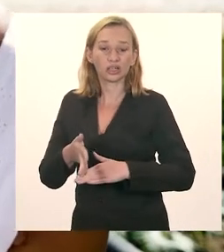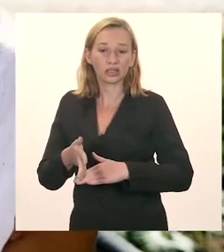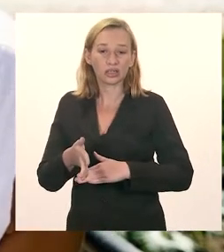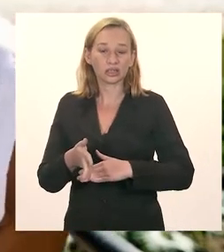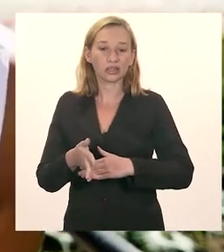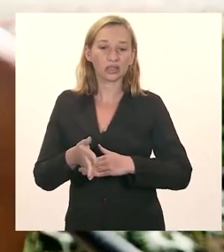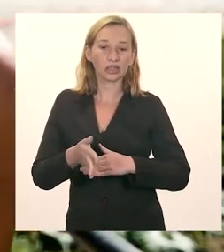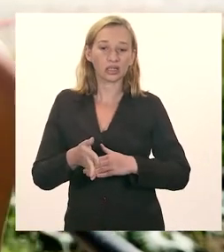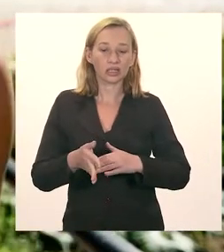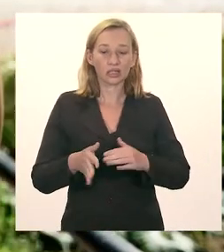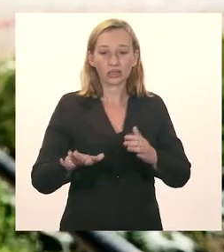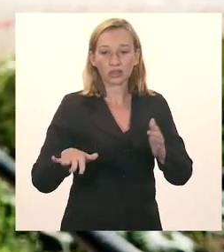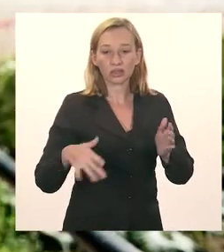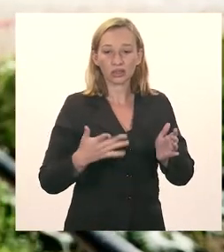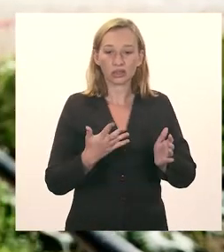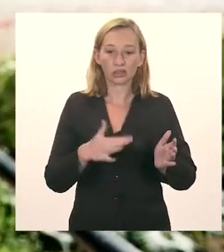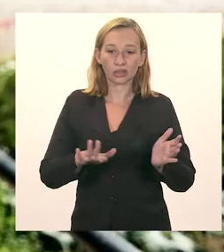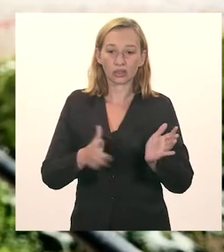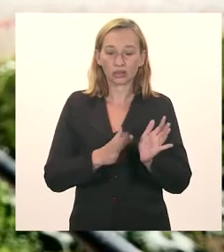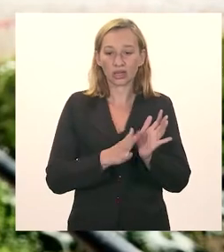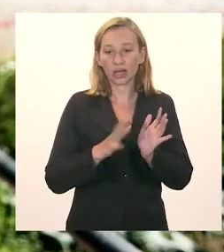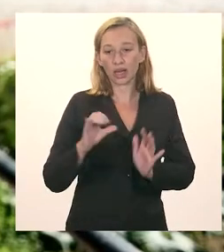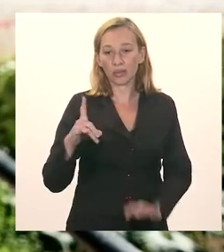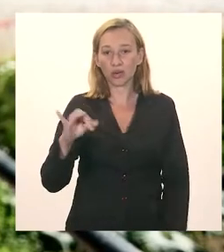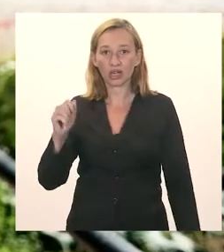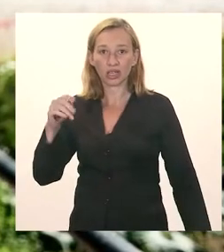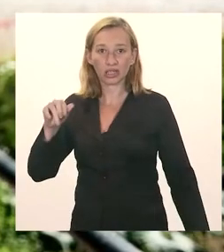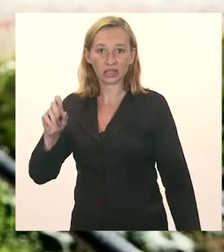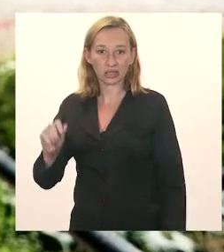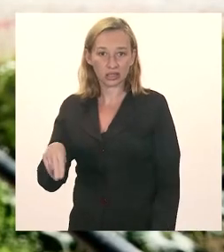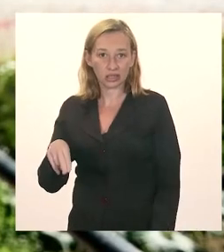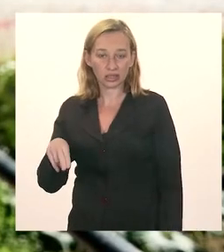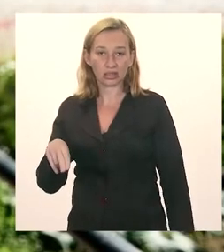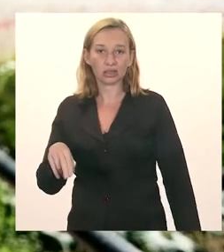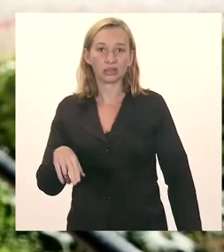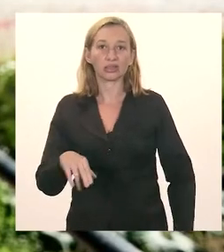Chegança, Lambe Sujo, Caboclin.